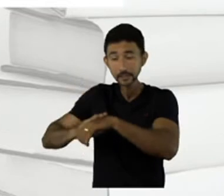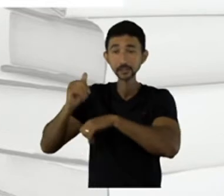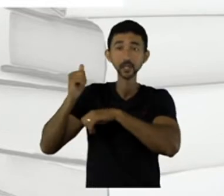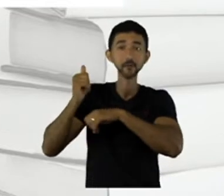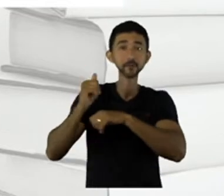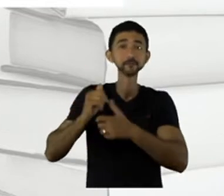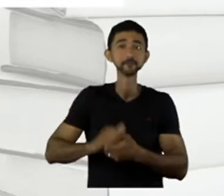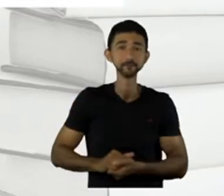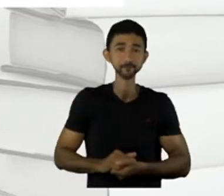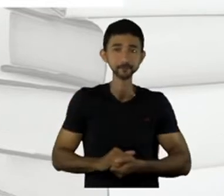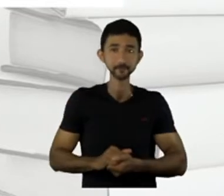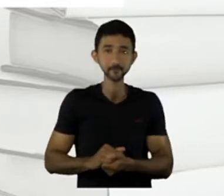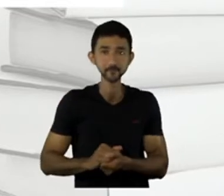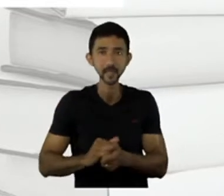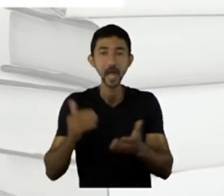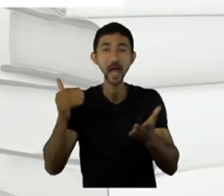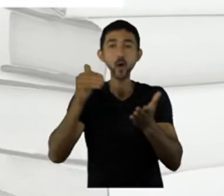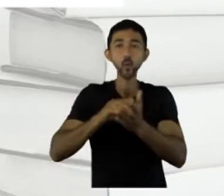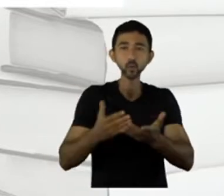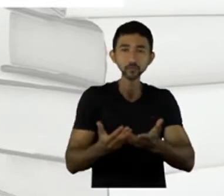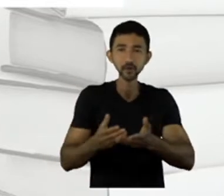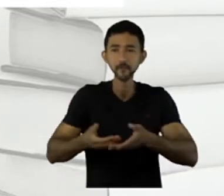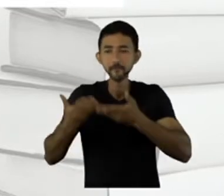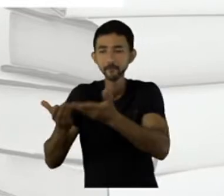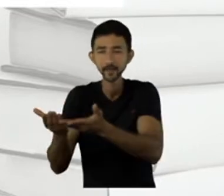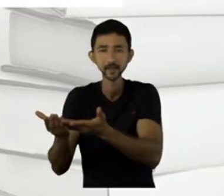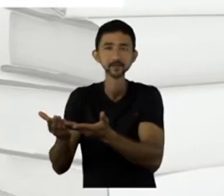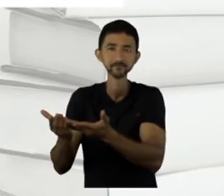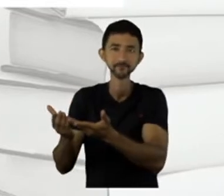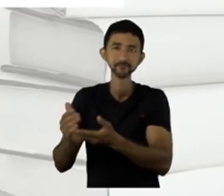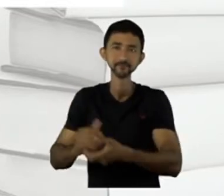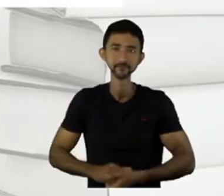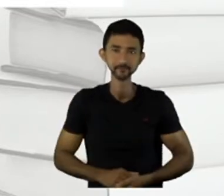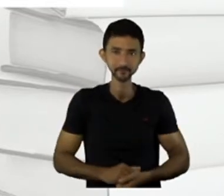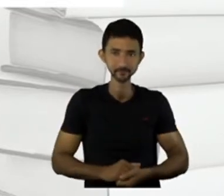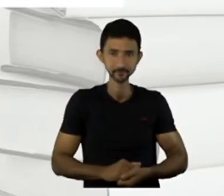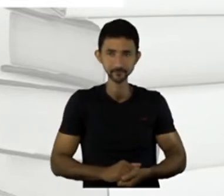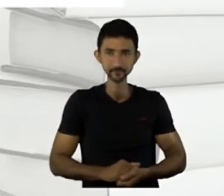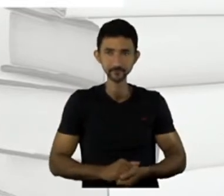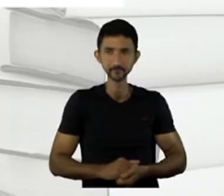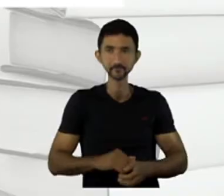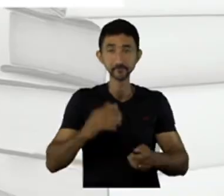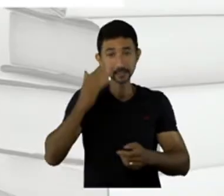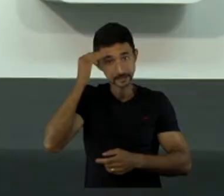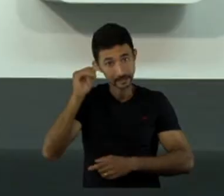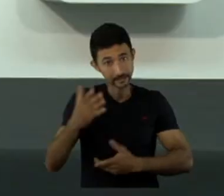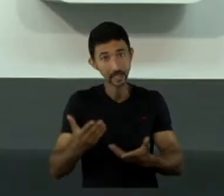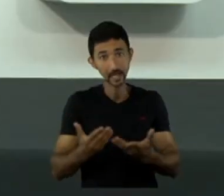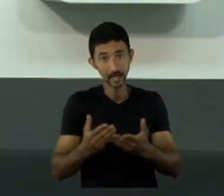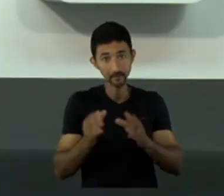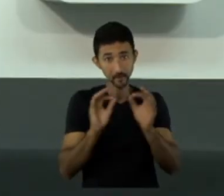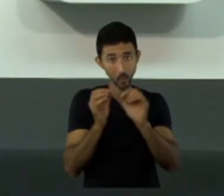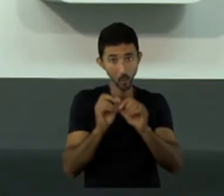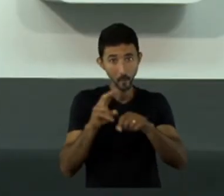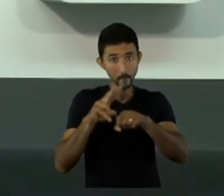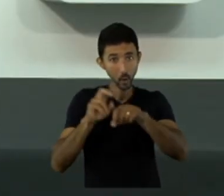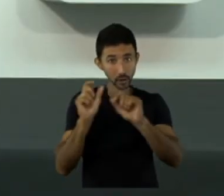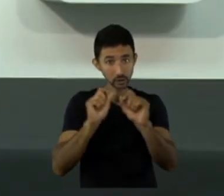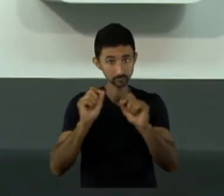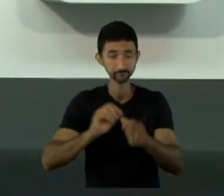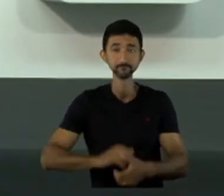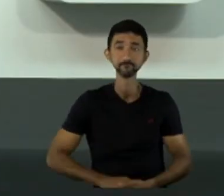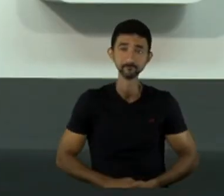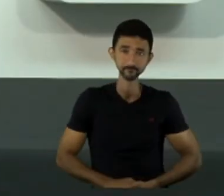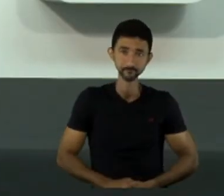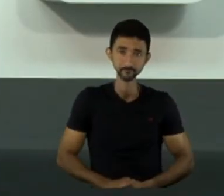Mônica. Esta era a última. Pega, Mônica. Então, agora, você já sabe um pouquinho sobre o